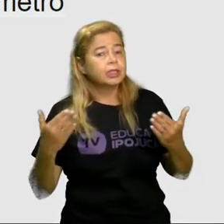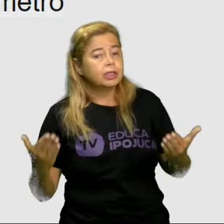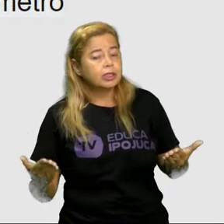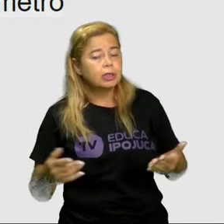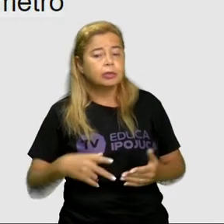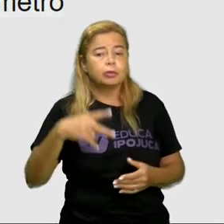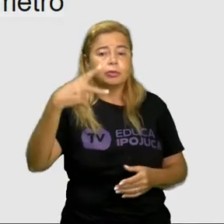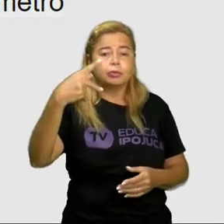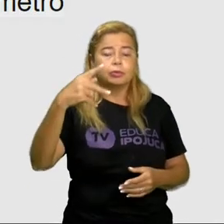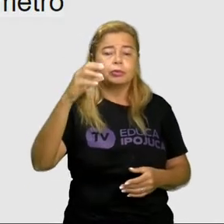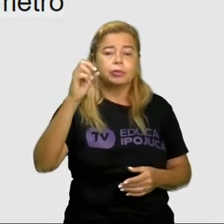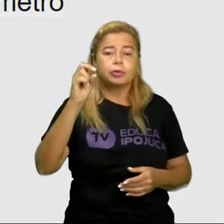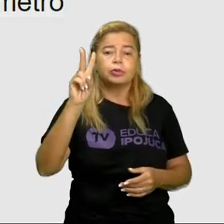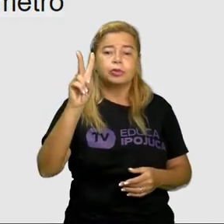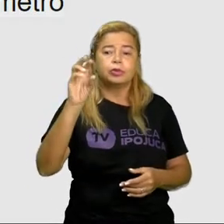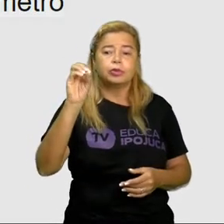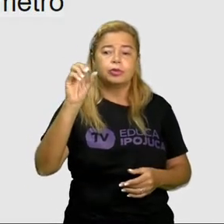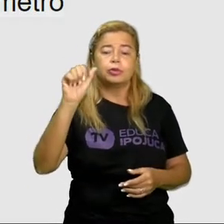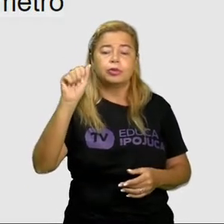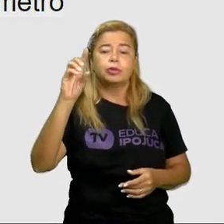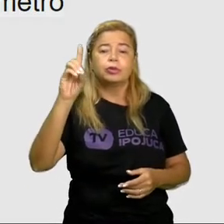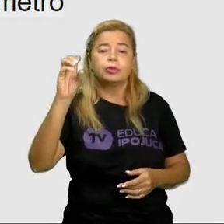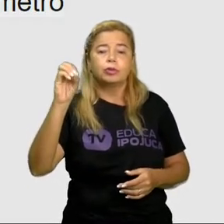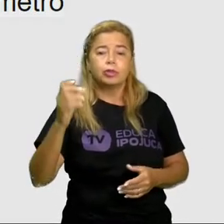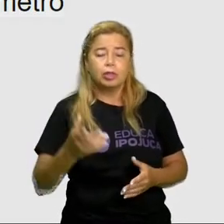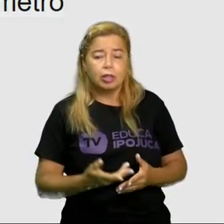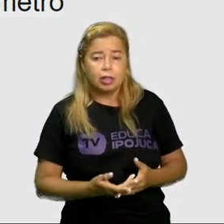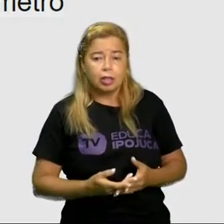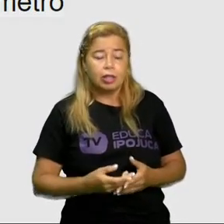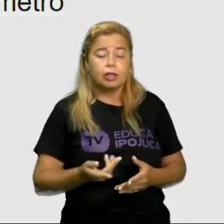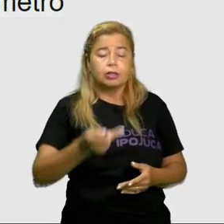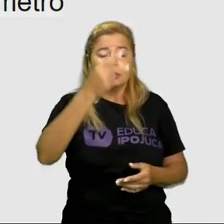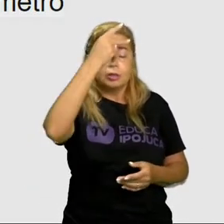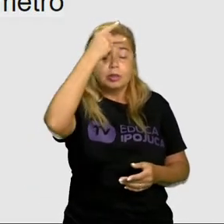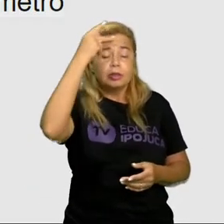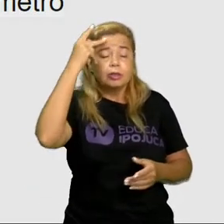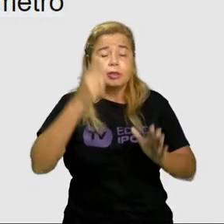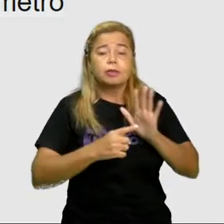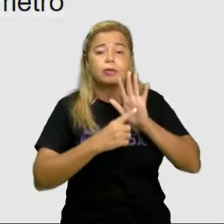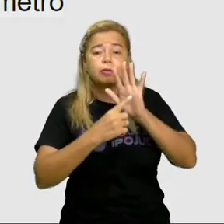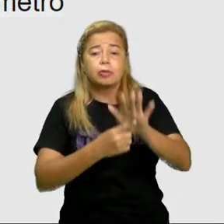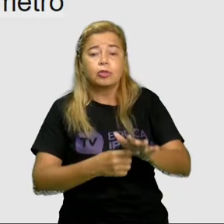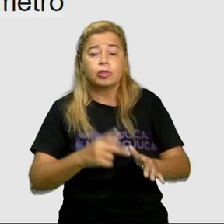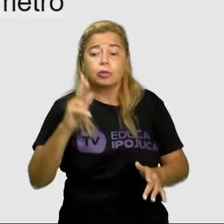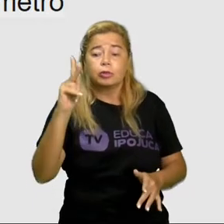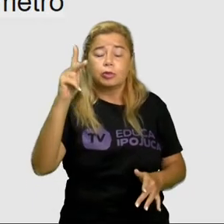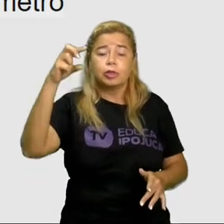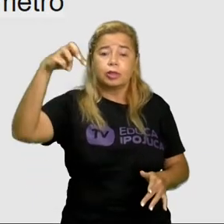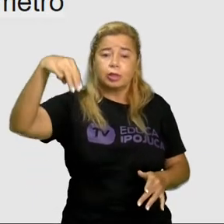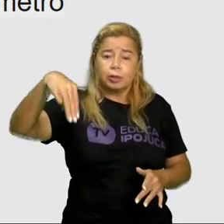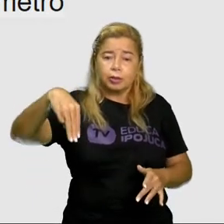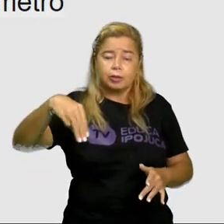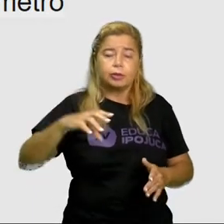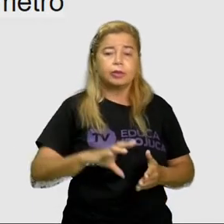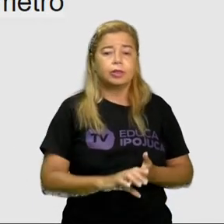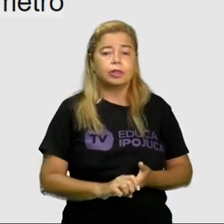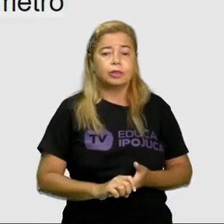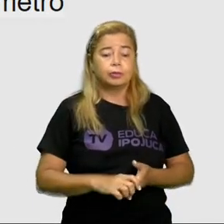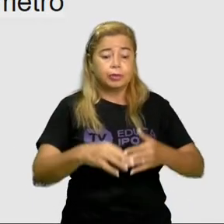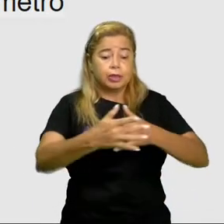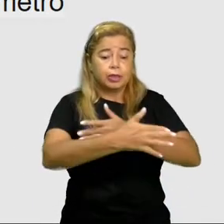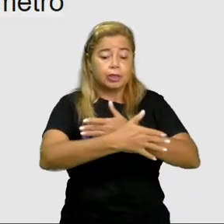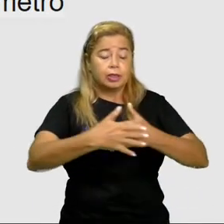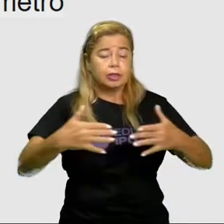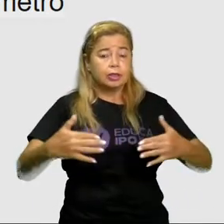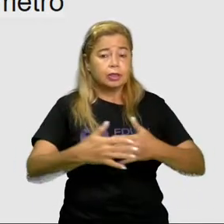termo povoado refere-se à quantidade de habitantes por quilômetro quadrado. Uma cidade ela pode ser populosa,